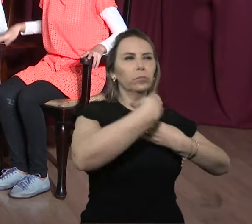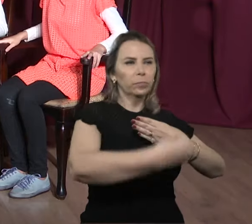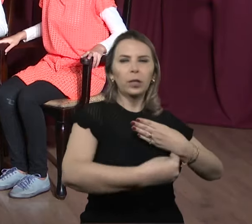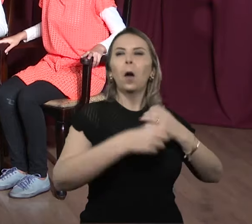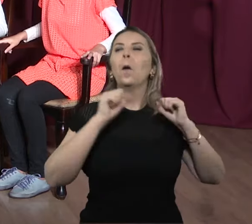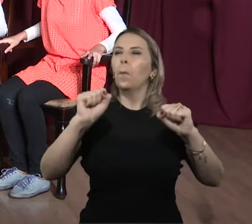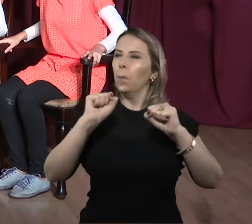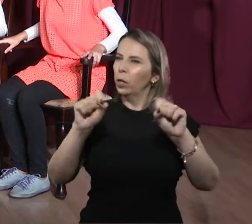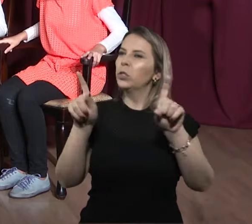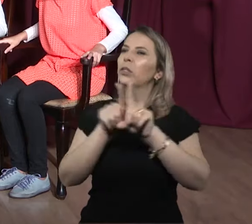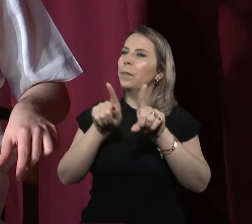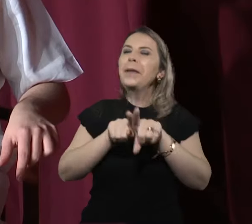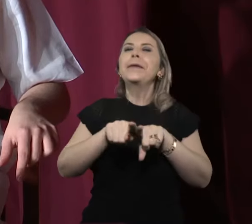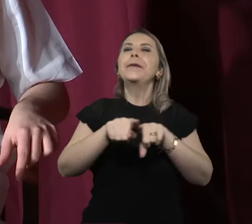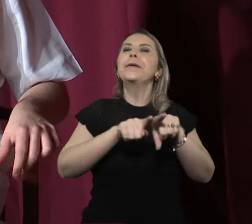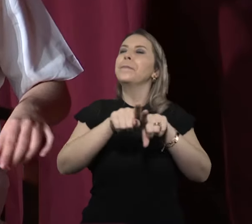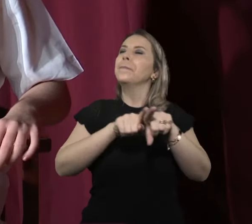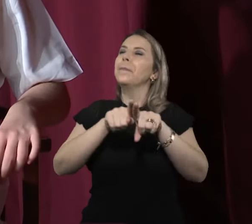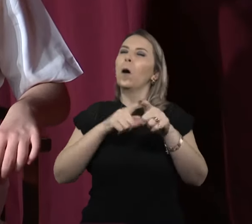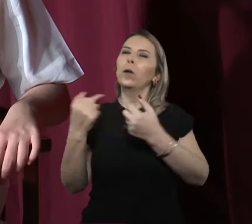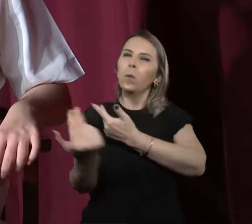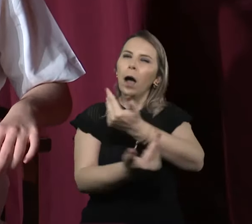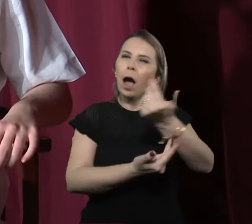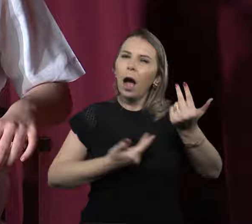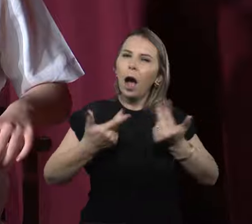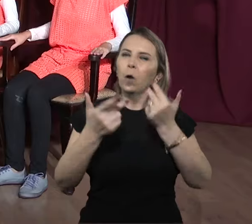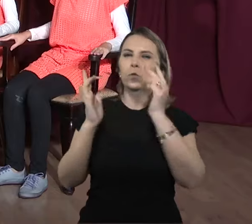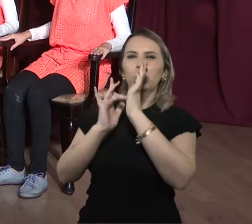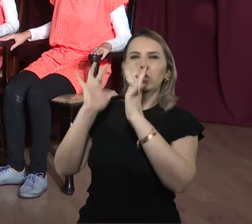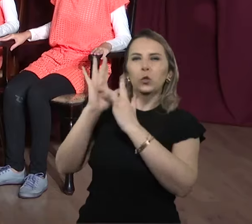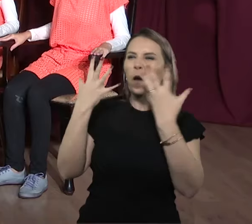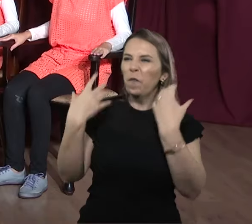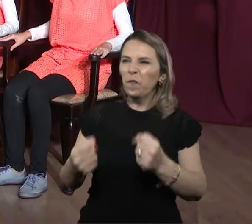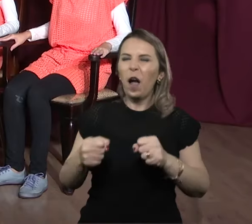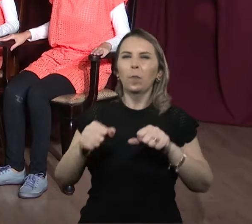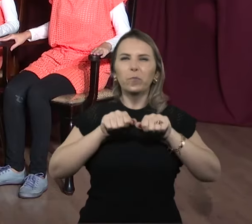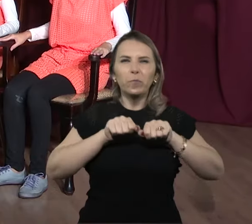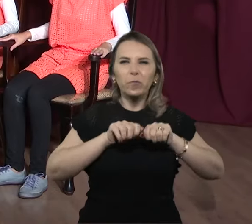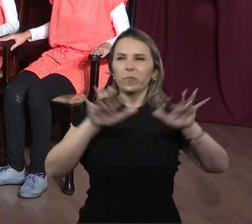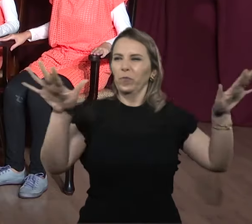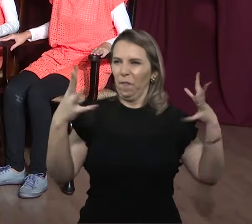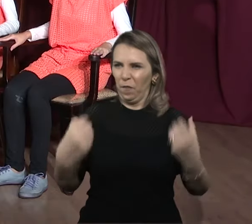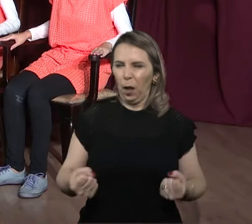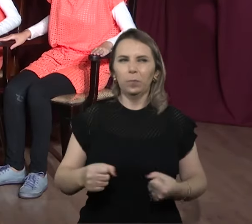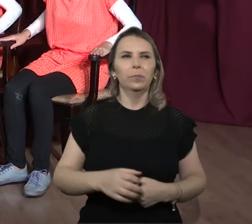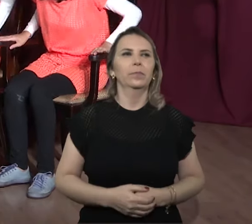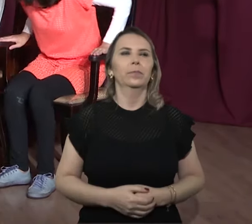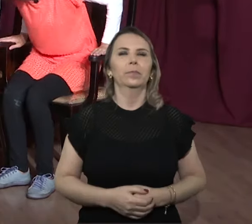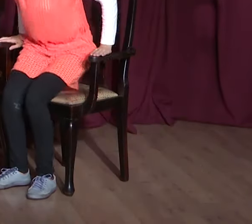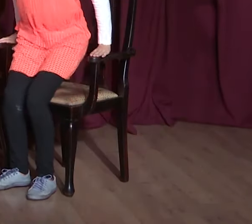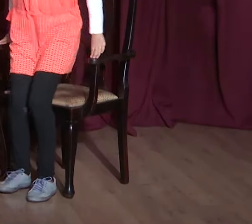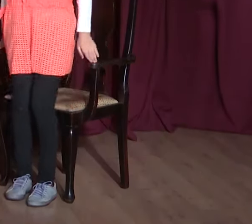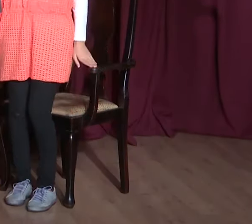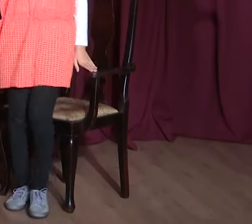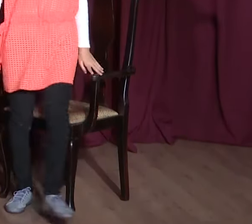nos imitar e se tornarão nossos irmãos em Cristo. Vamos espalhar esse vírus.